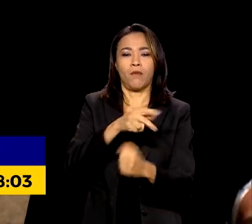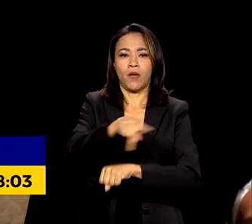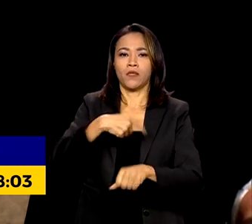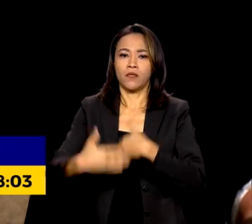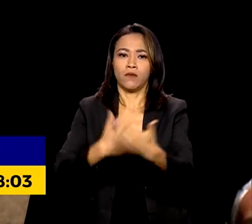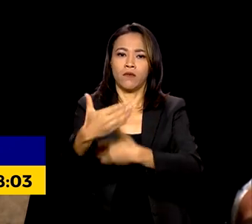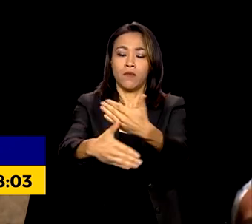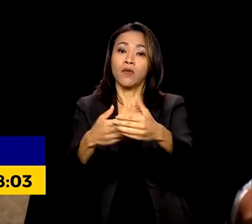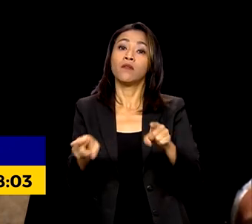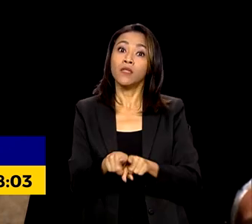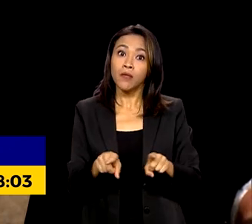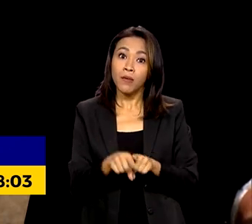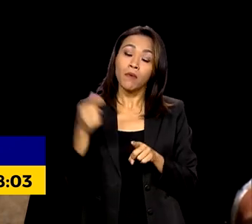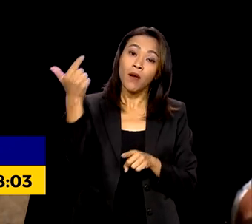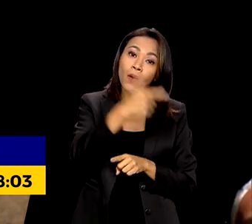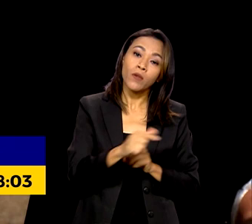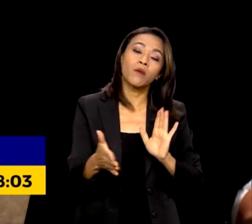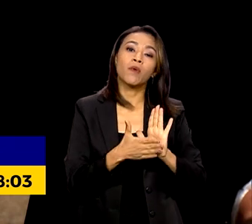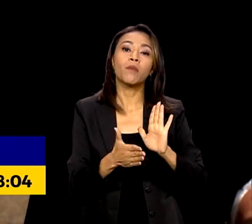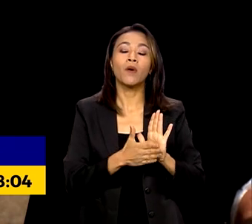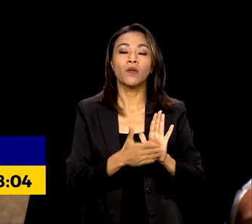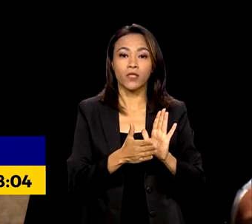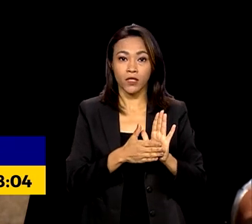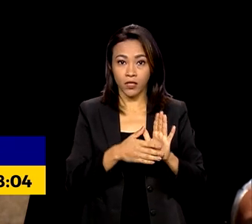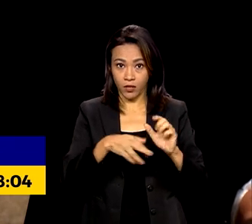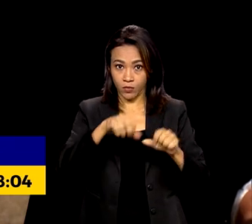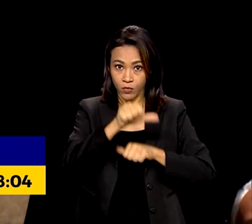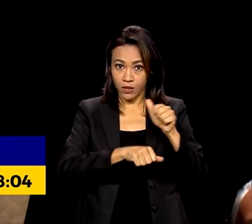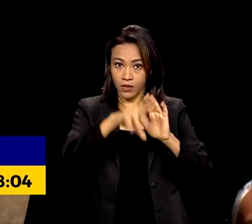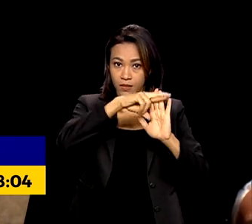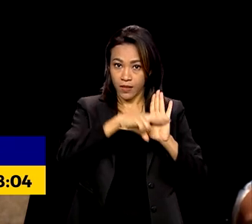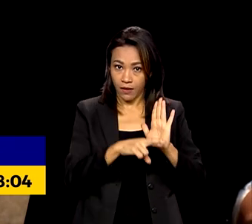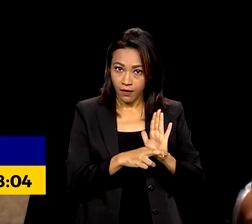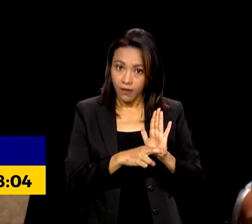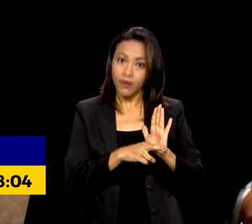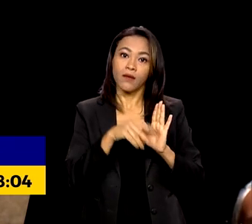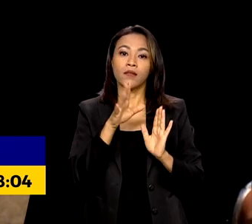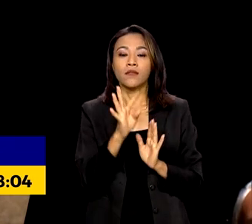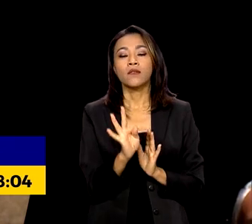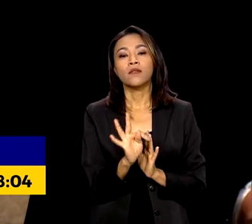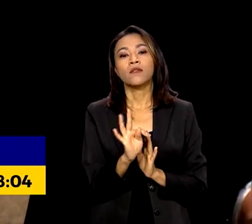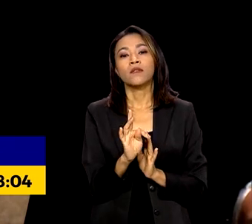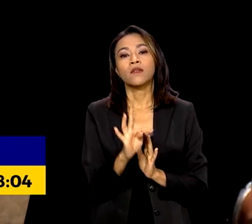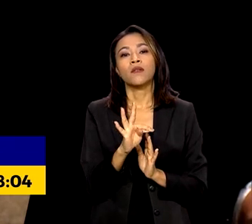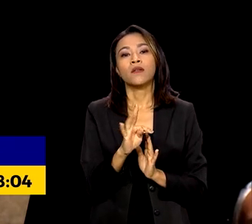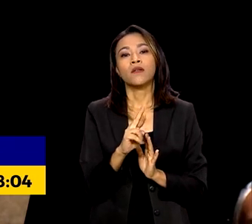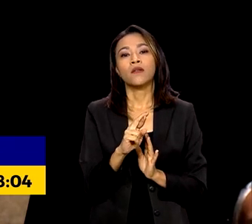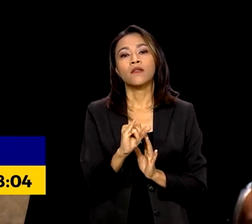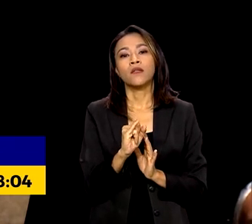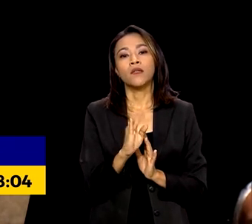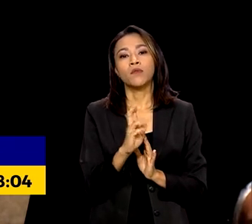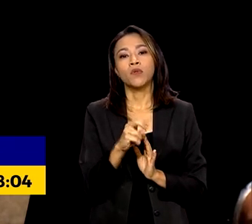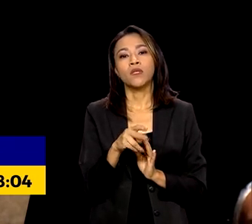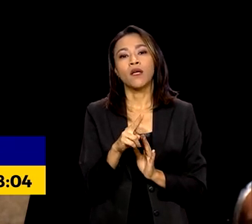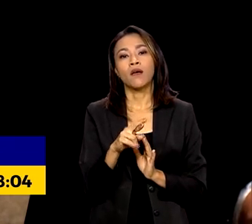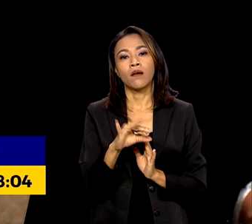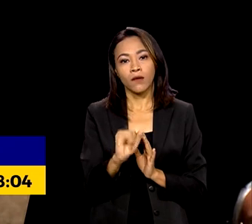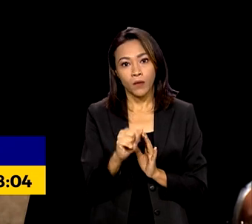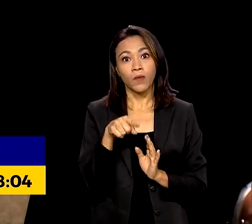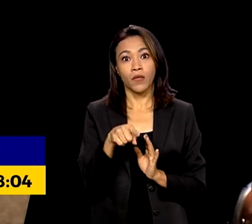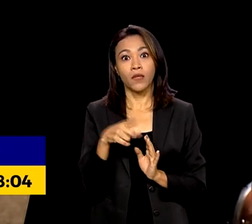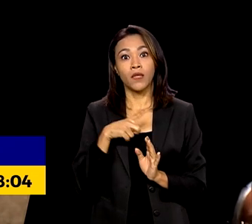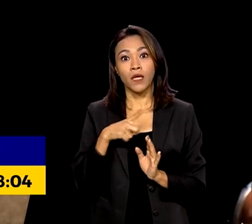reforma tributária que é mais moderna ainda, porque introduz no sistema tributário nacional um imposto de valor agregado